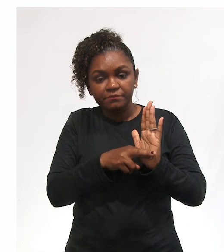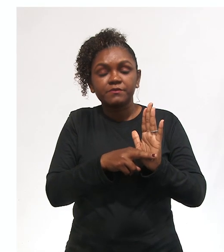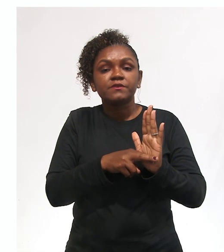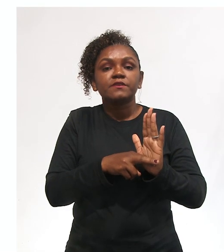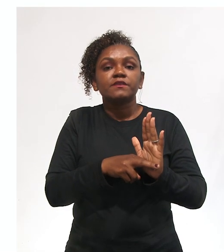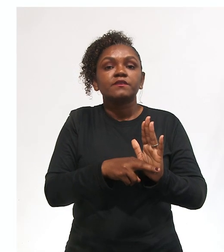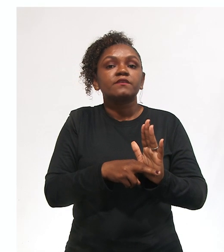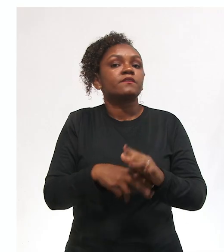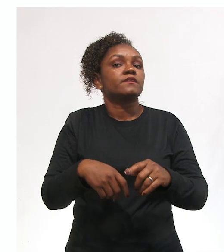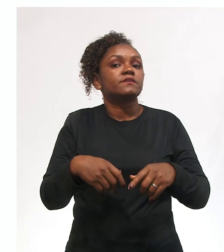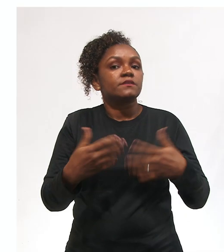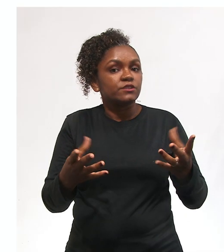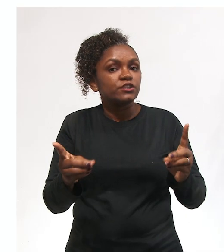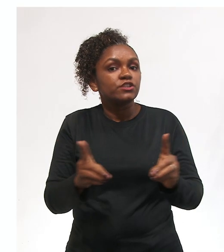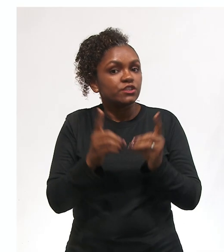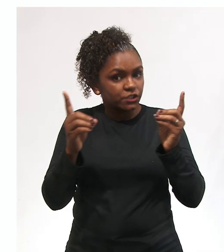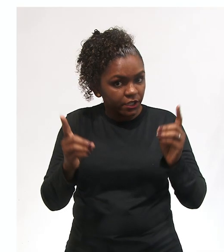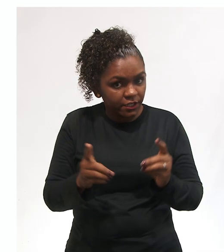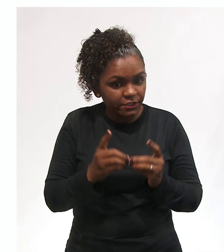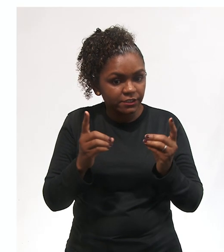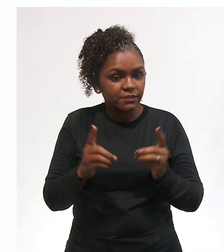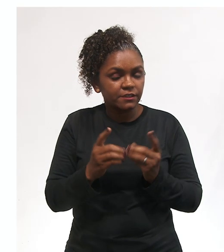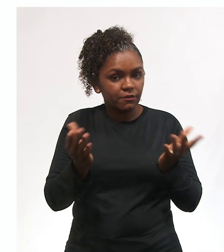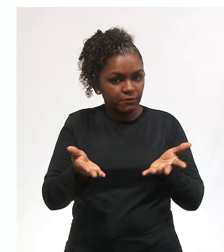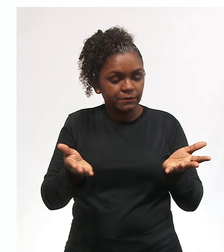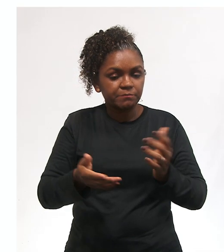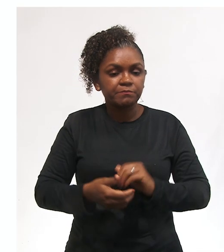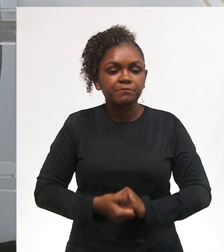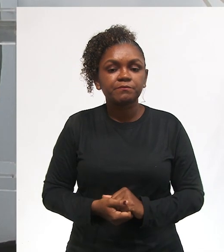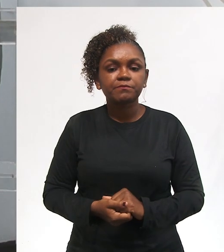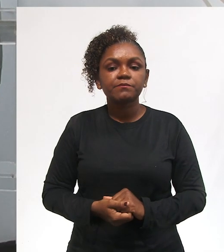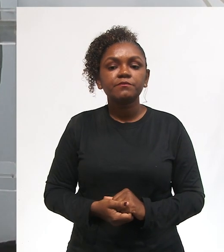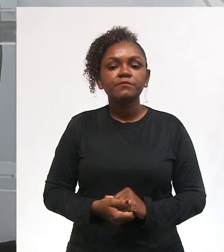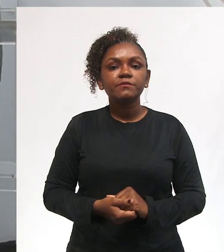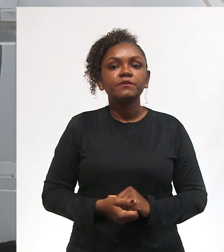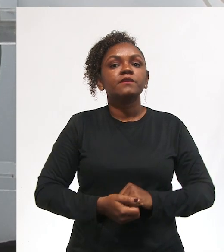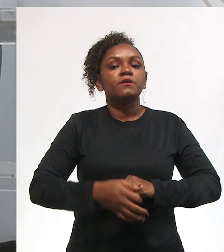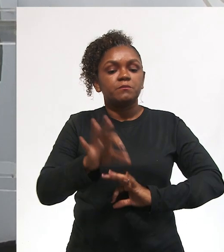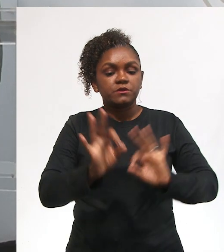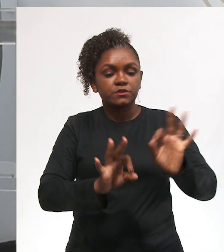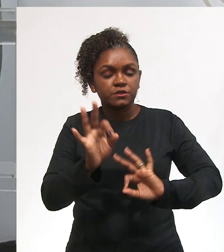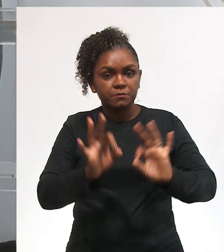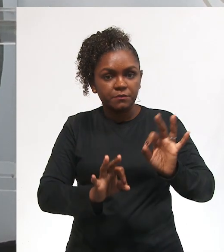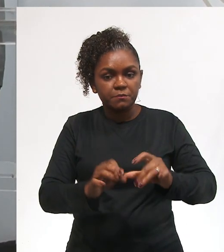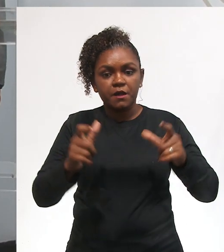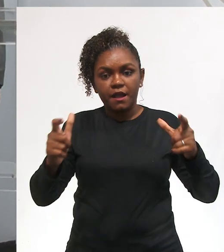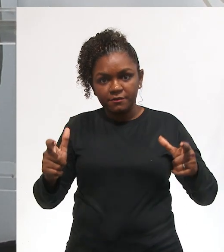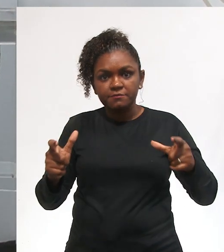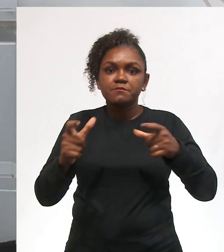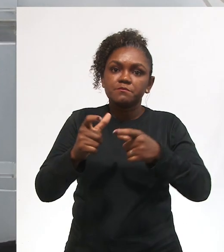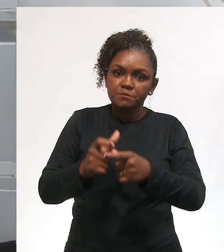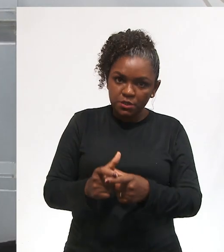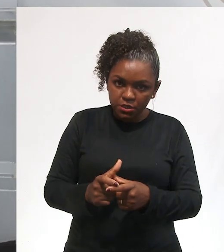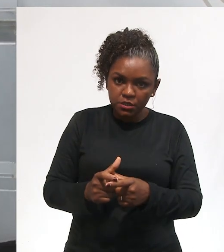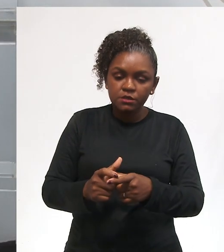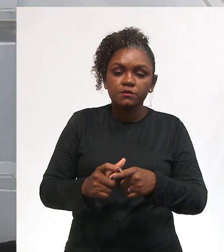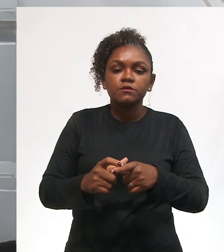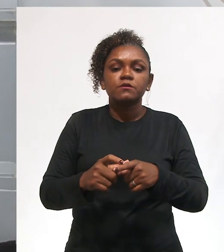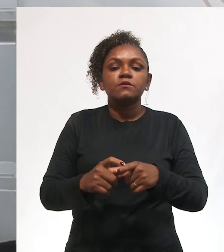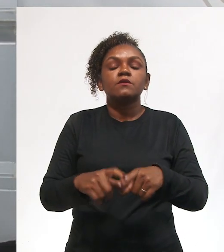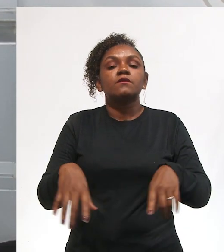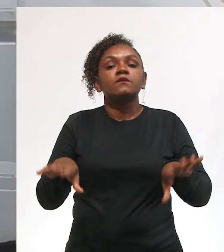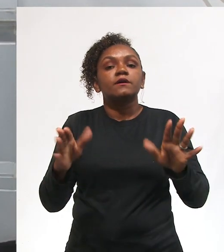falou da didática, né? A gente está falando agora do planejamento pedagógico macro, depois a gente falou do planejamento